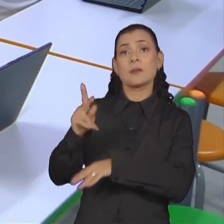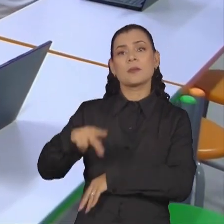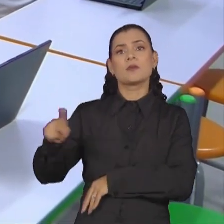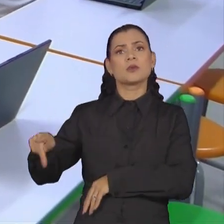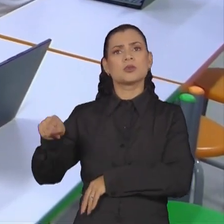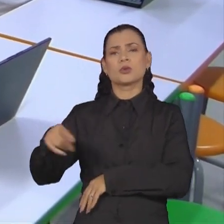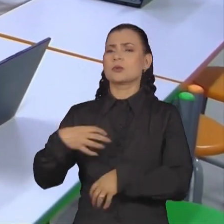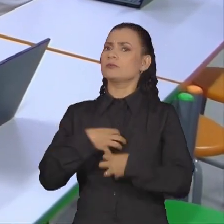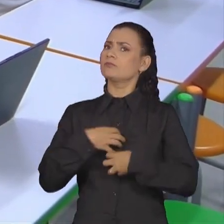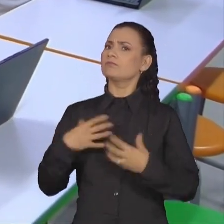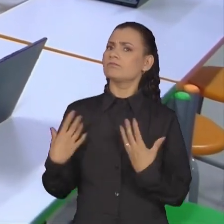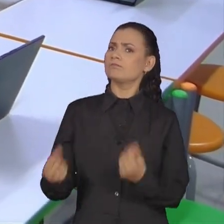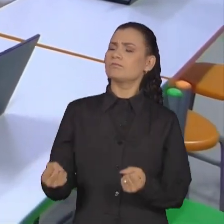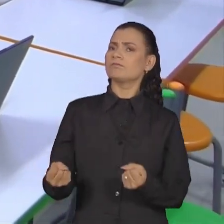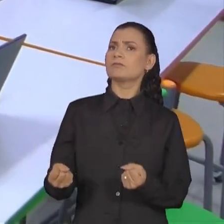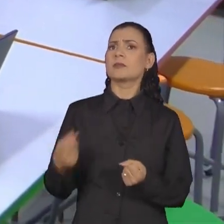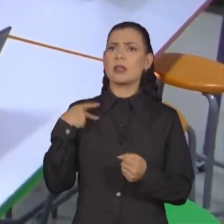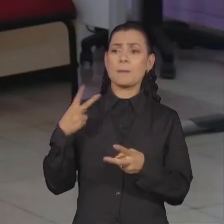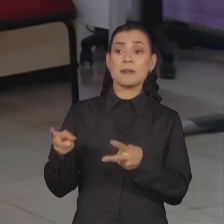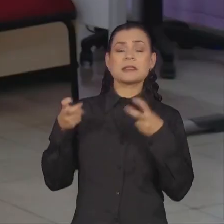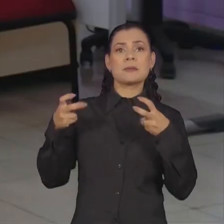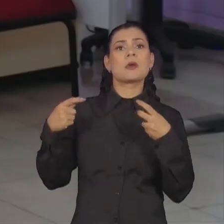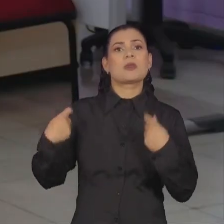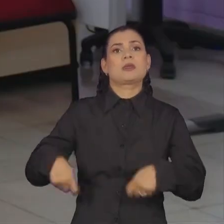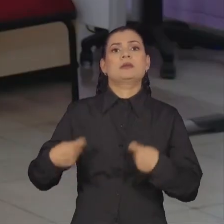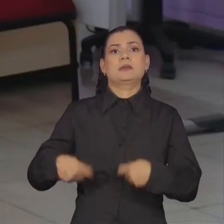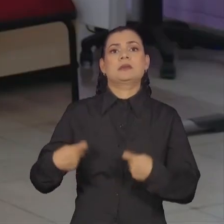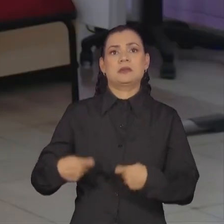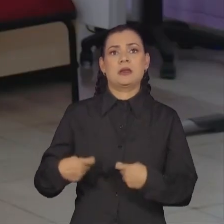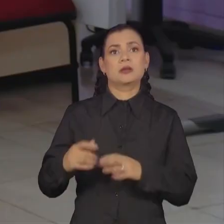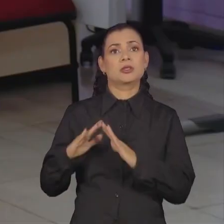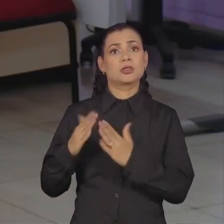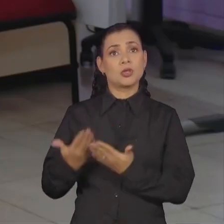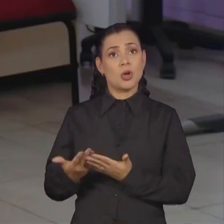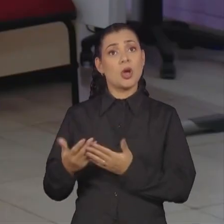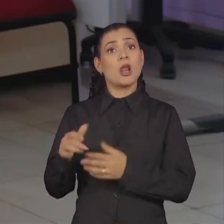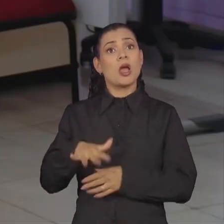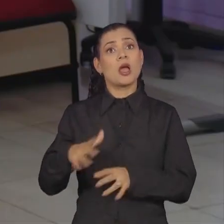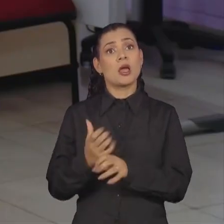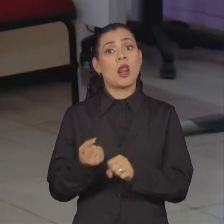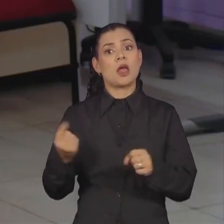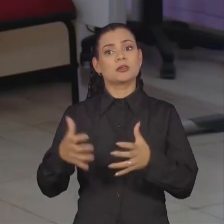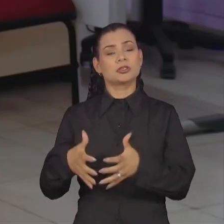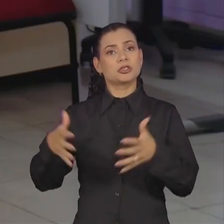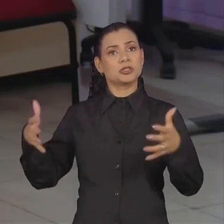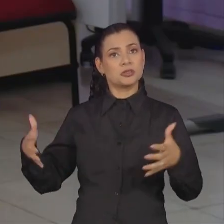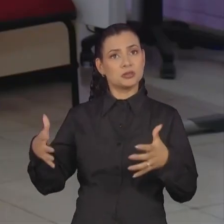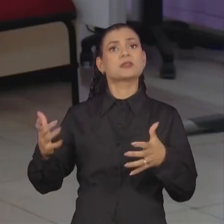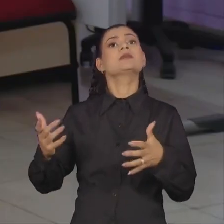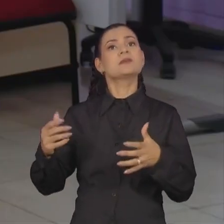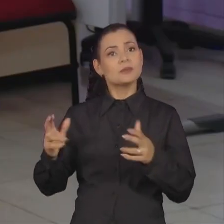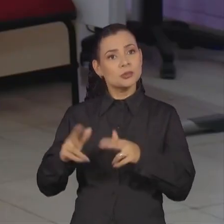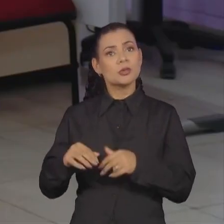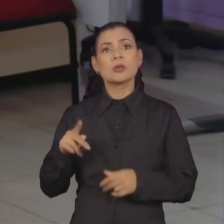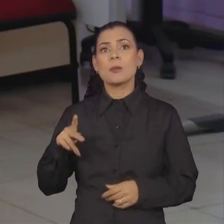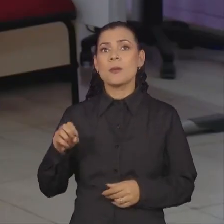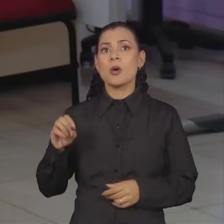super disposta. Ela percebeu a necessidade da nossa escola, por ser uma escola grande. Um POED